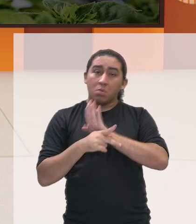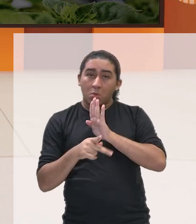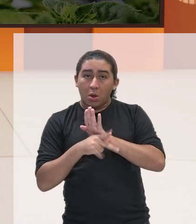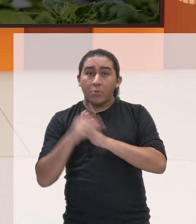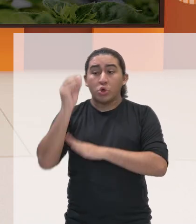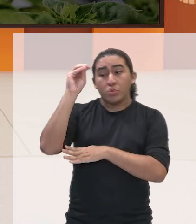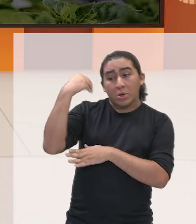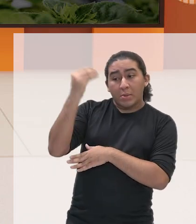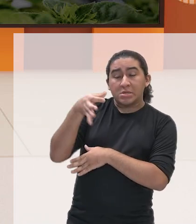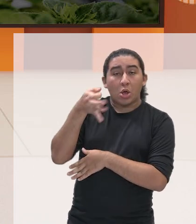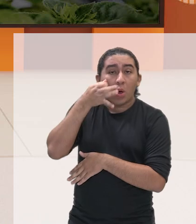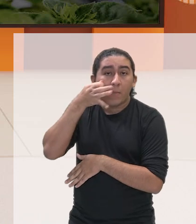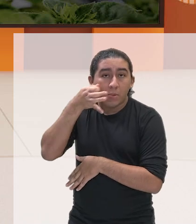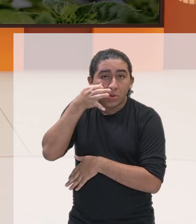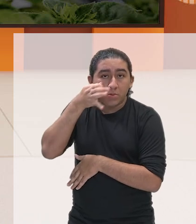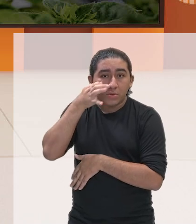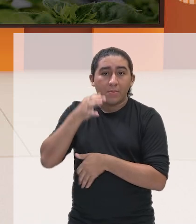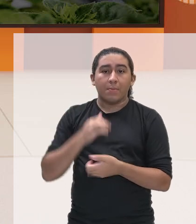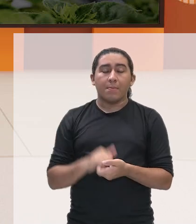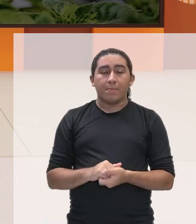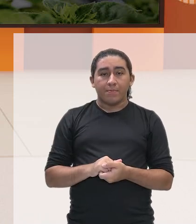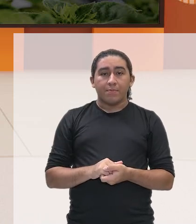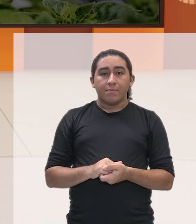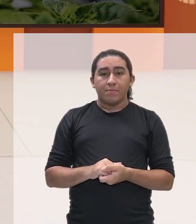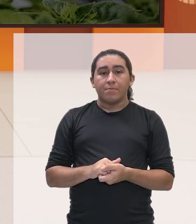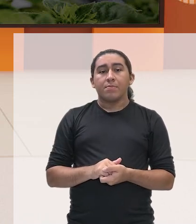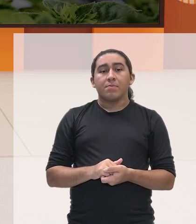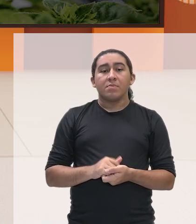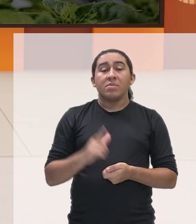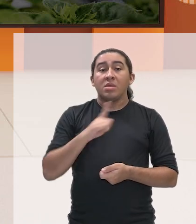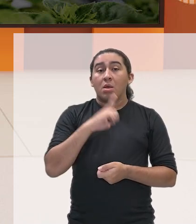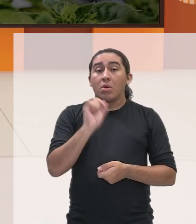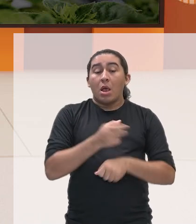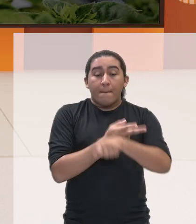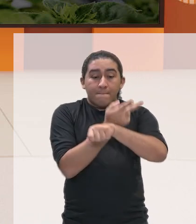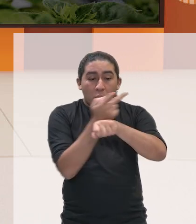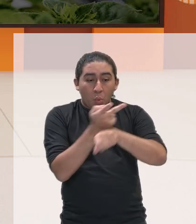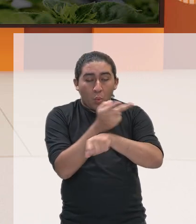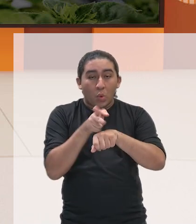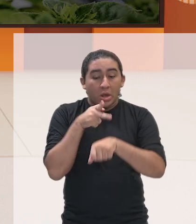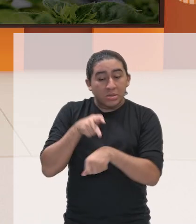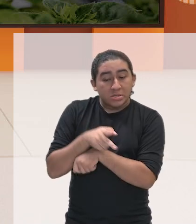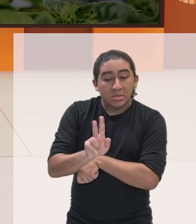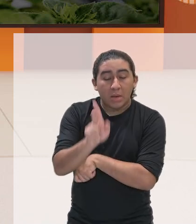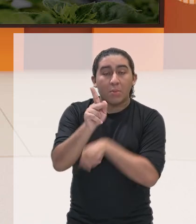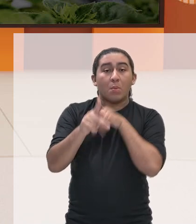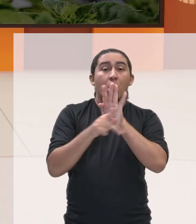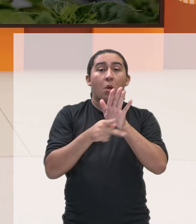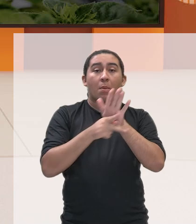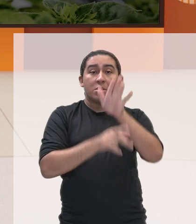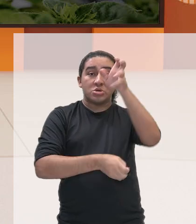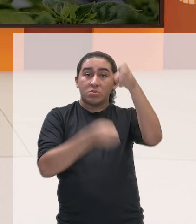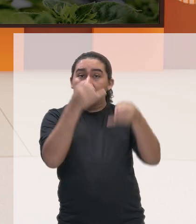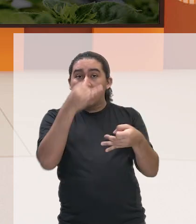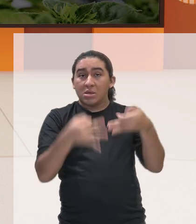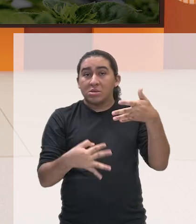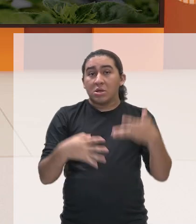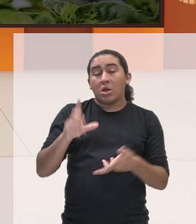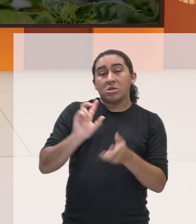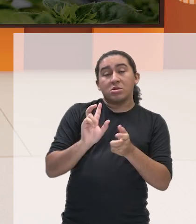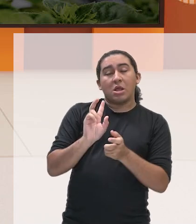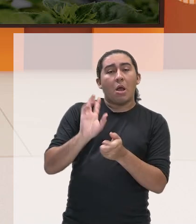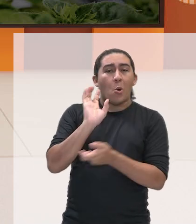experimentação. É o resultado da busca constante por explicações sobre